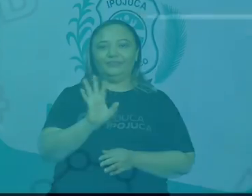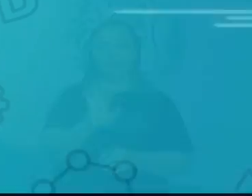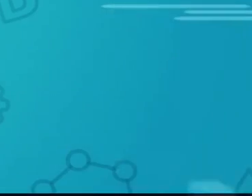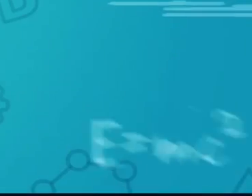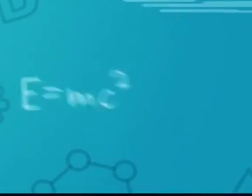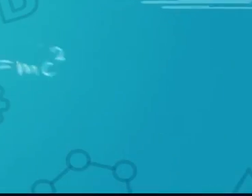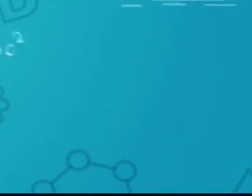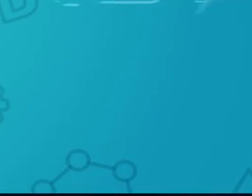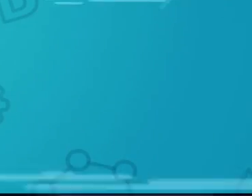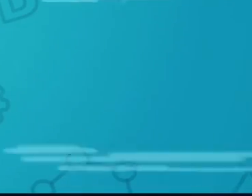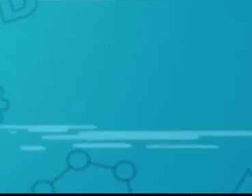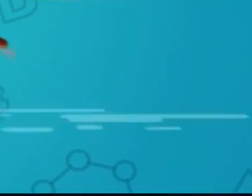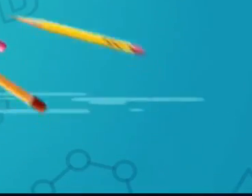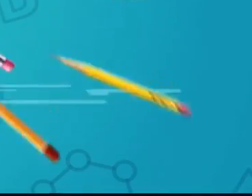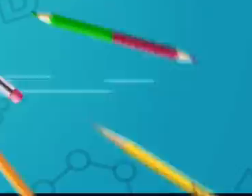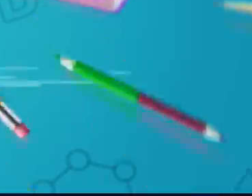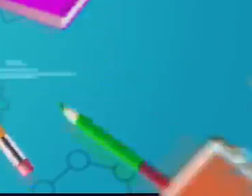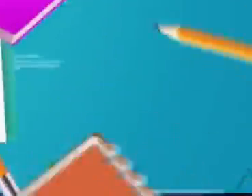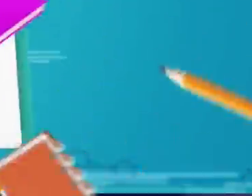Tchau,